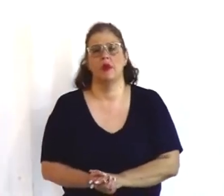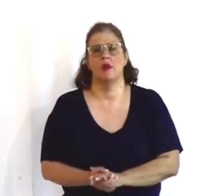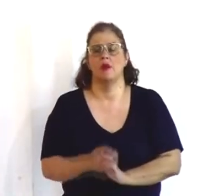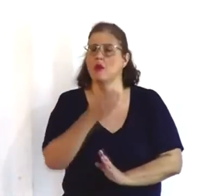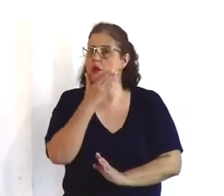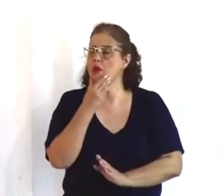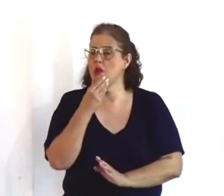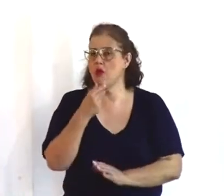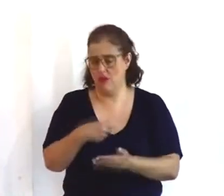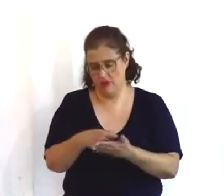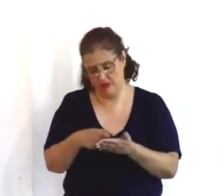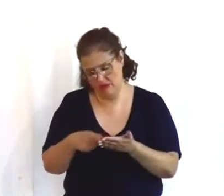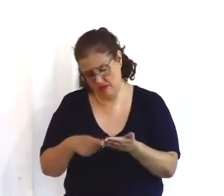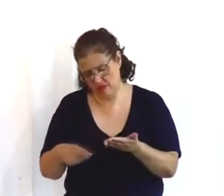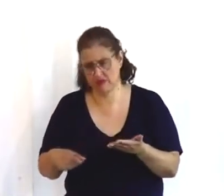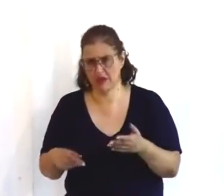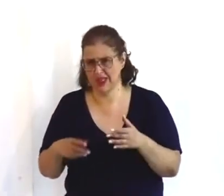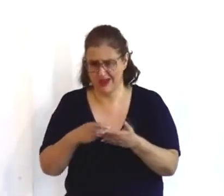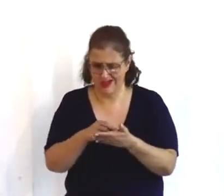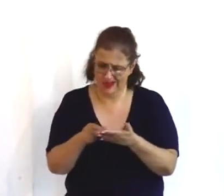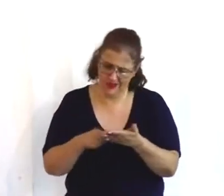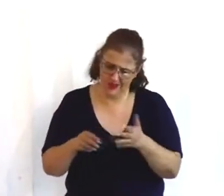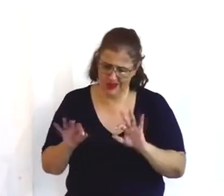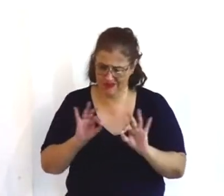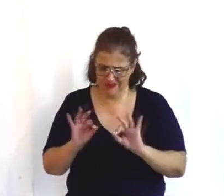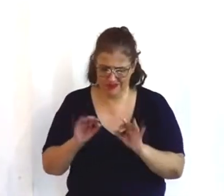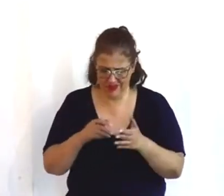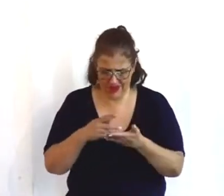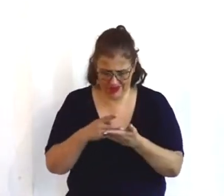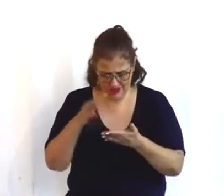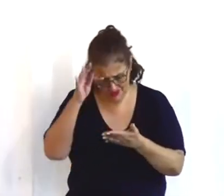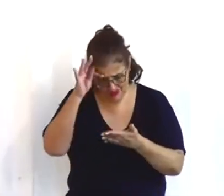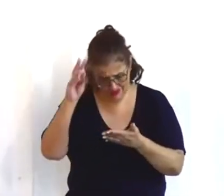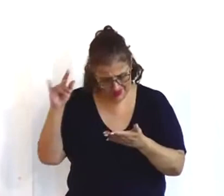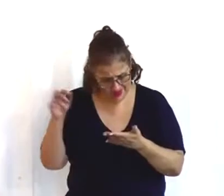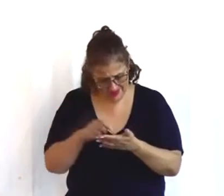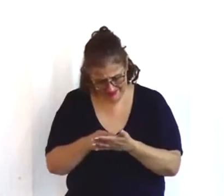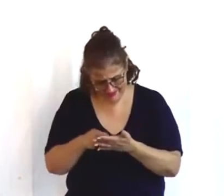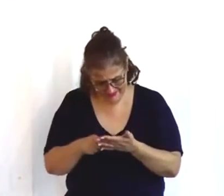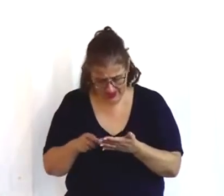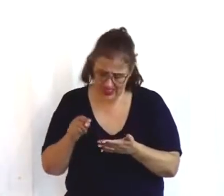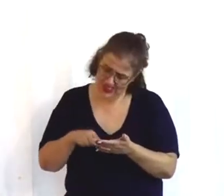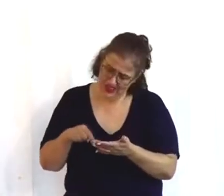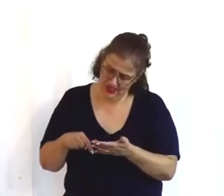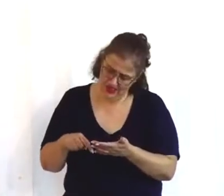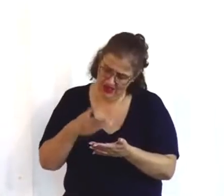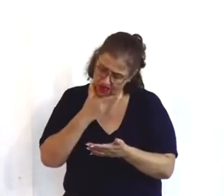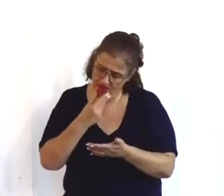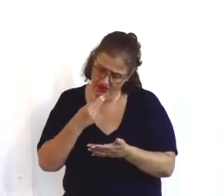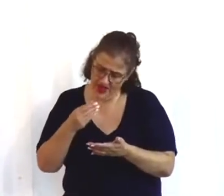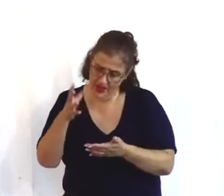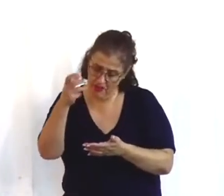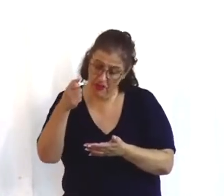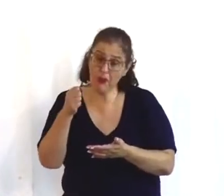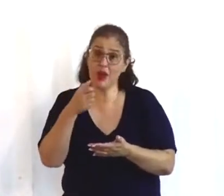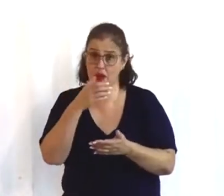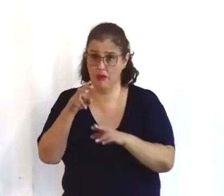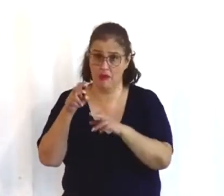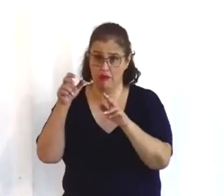existem algumas divergências. Alguns até chegam a dizer que esse cavaleiro branco aqui, desse primeiro 7 selo, é o